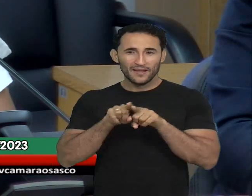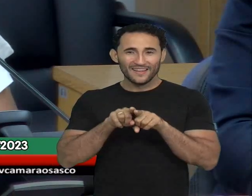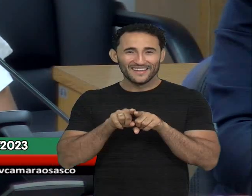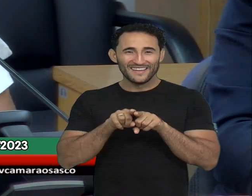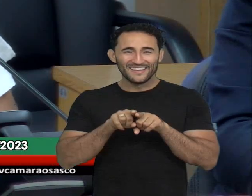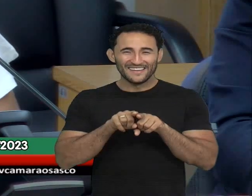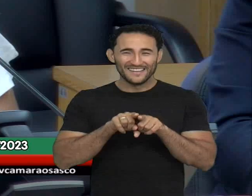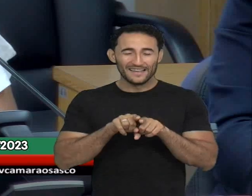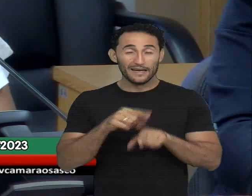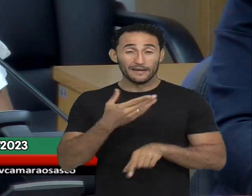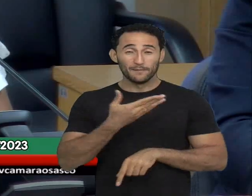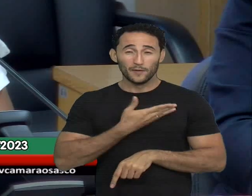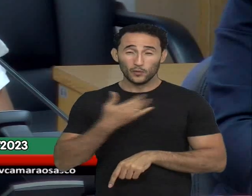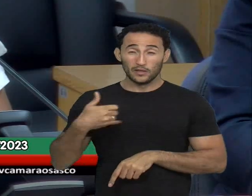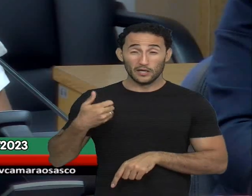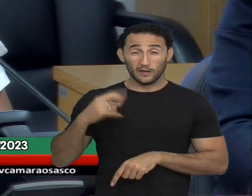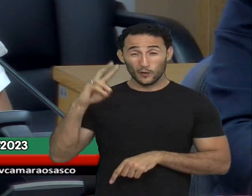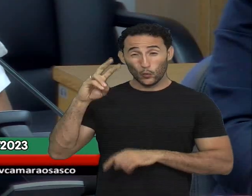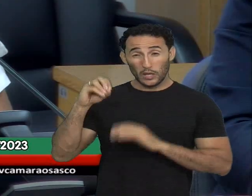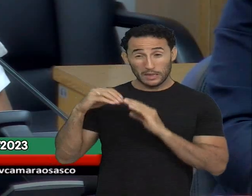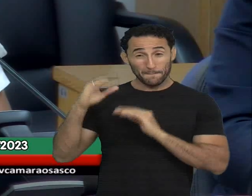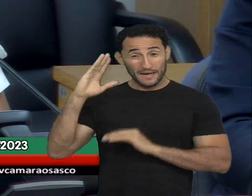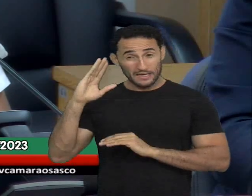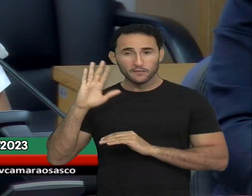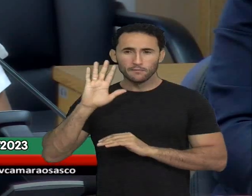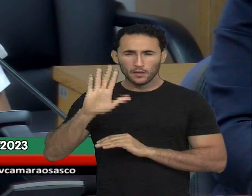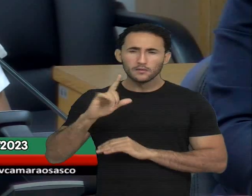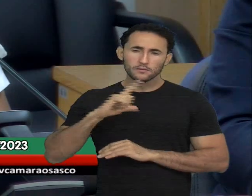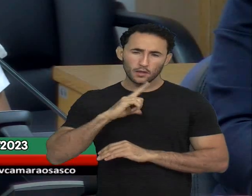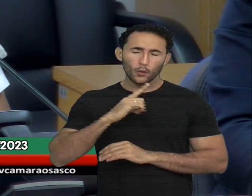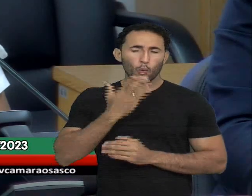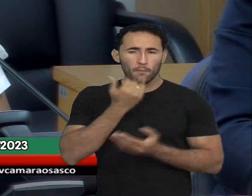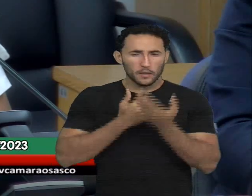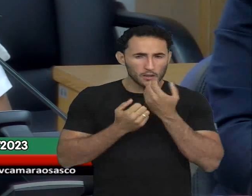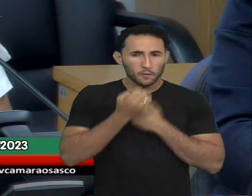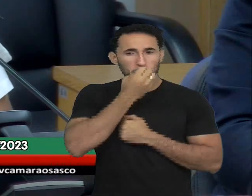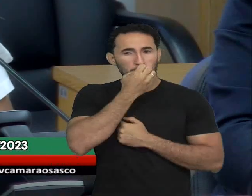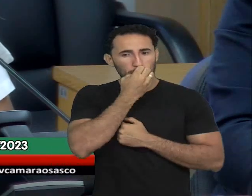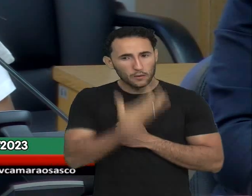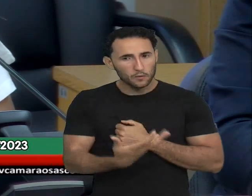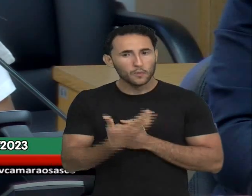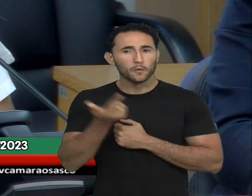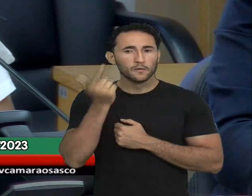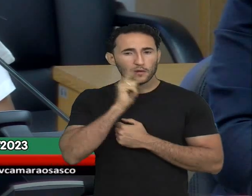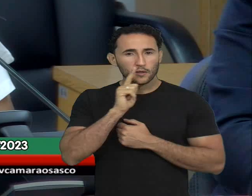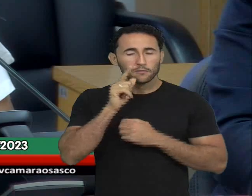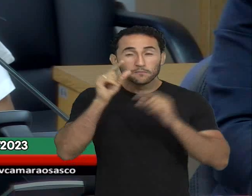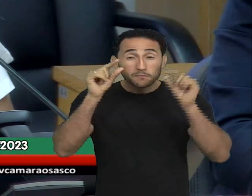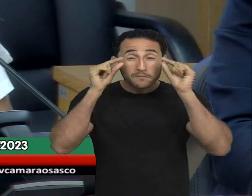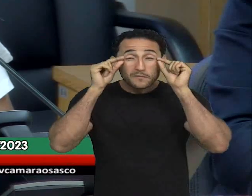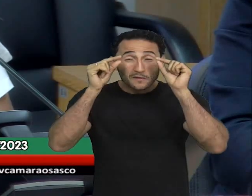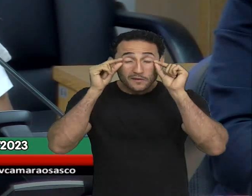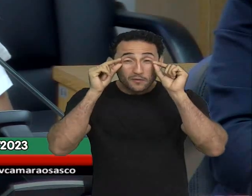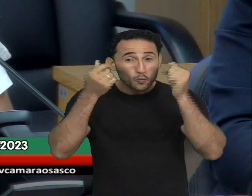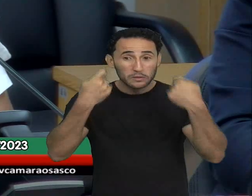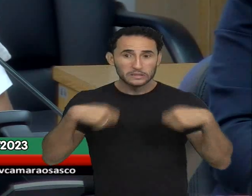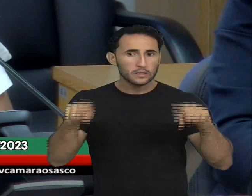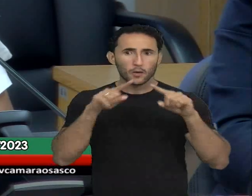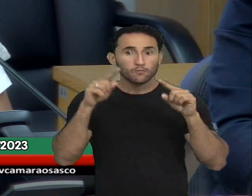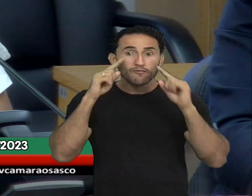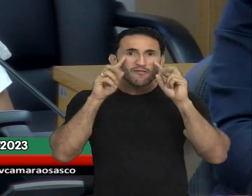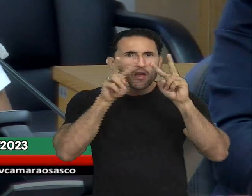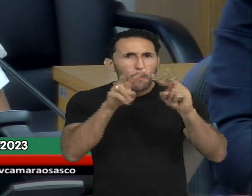50 e alguns anos, mas tem uma boa alimentação, enxerga muito bem, não usa óculos, tem uma saúde